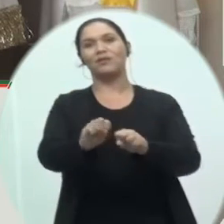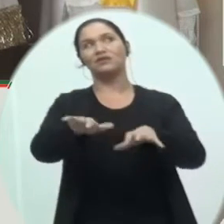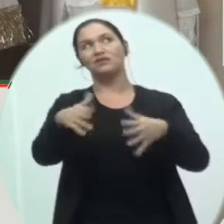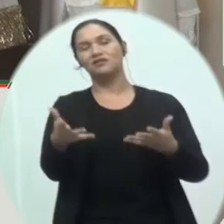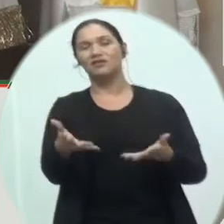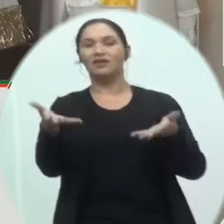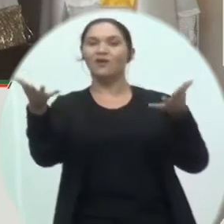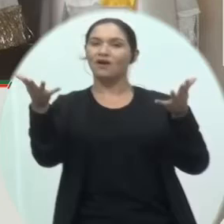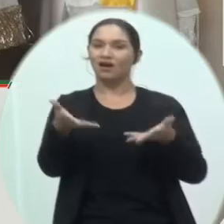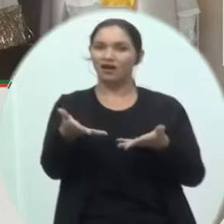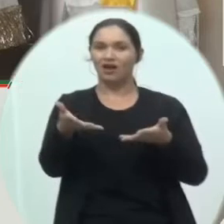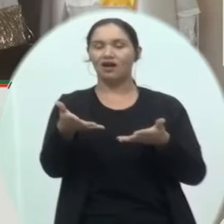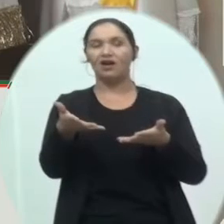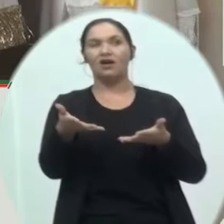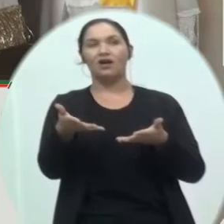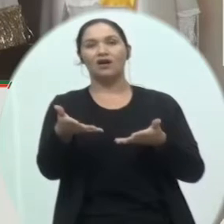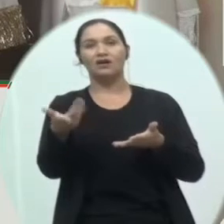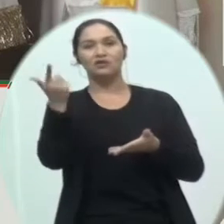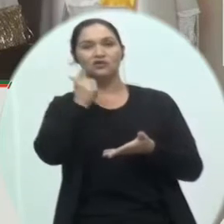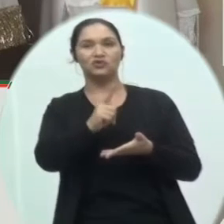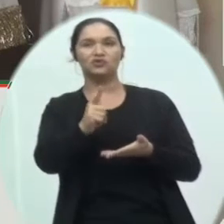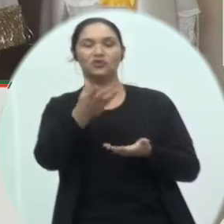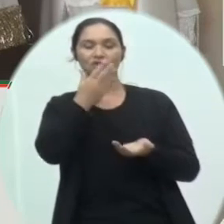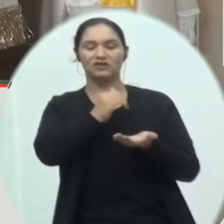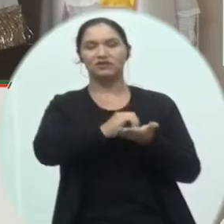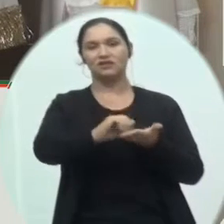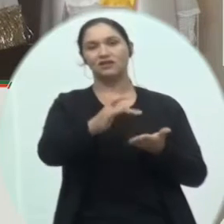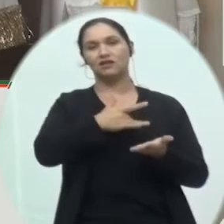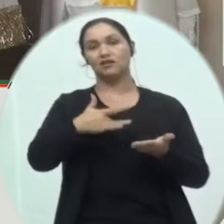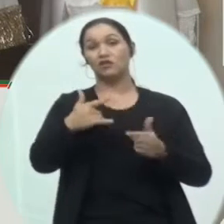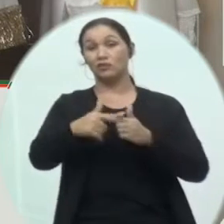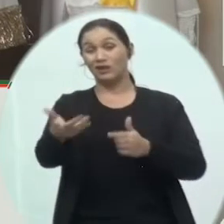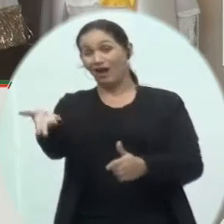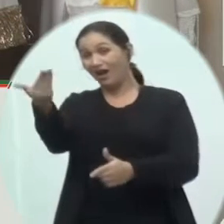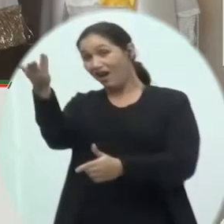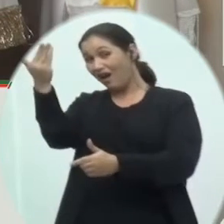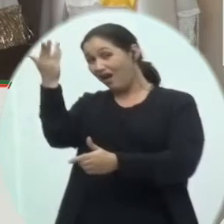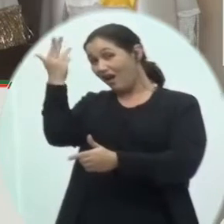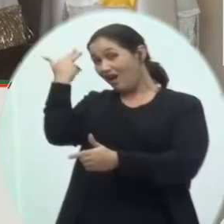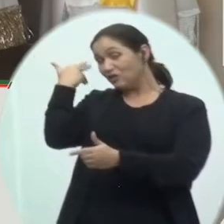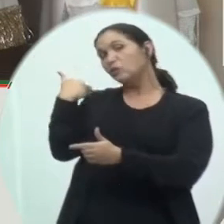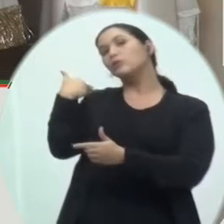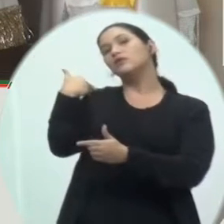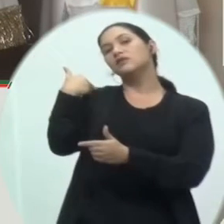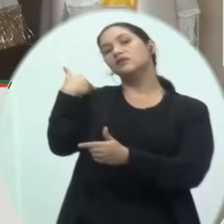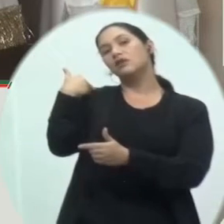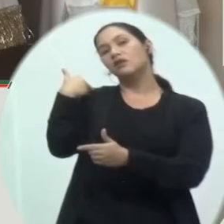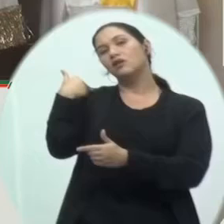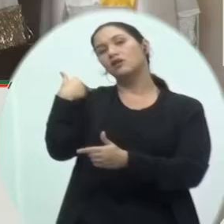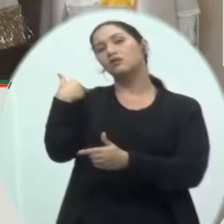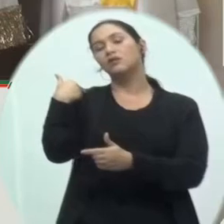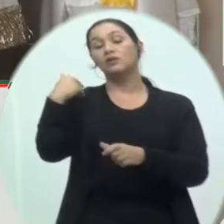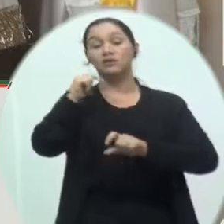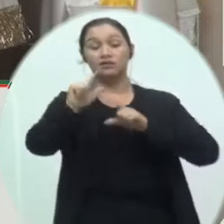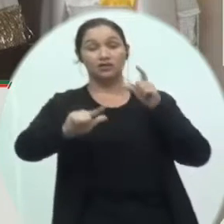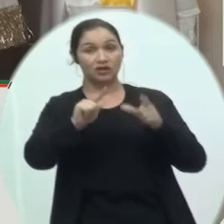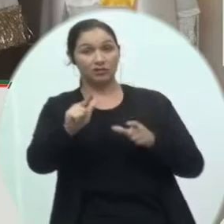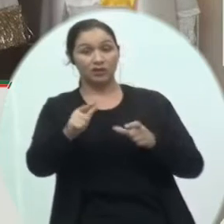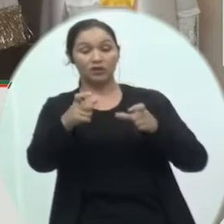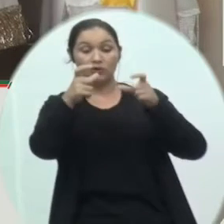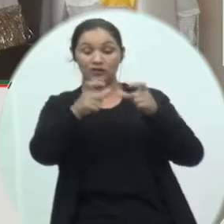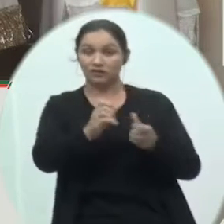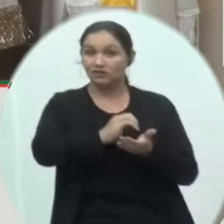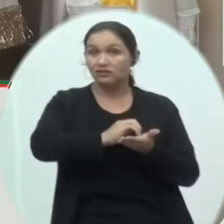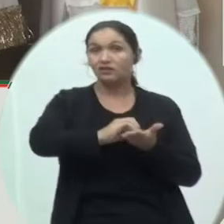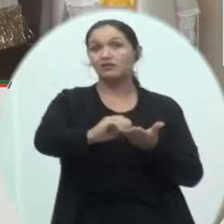né? Naquela época, levou o Criciúma entre as 3, 4 melhores do país. Então, foi um negócio